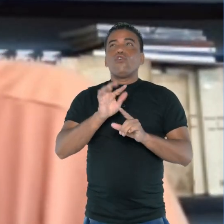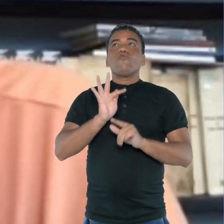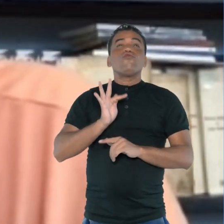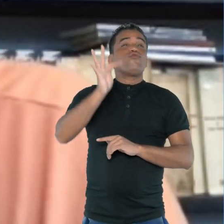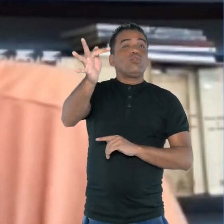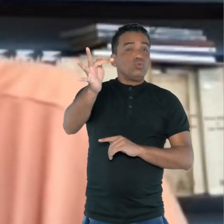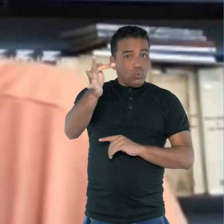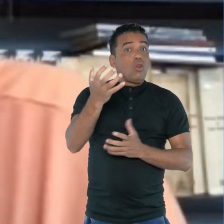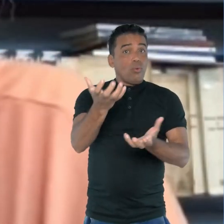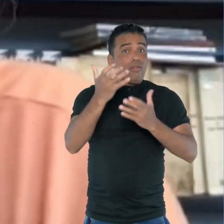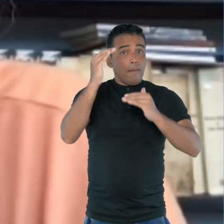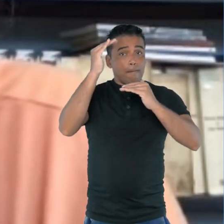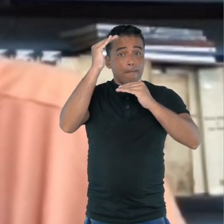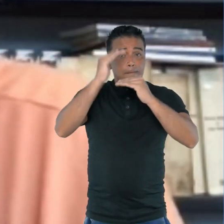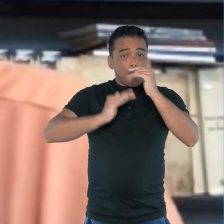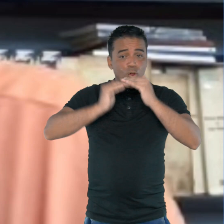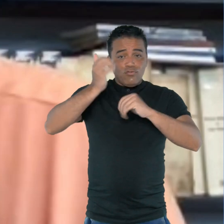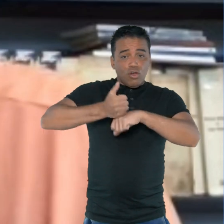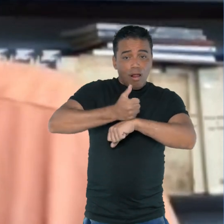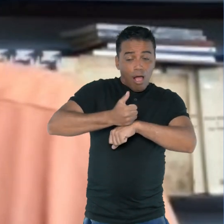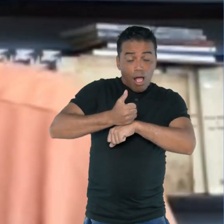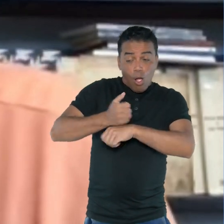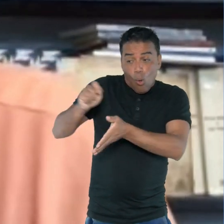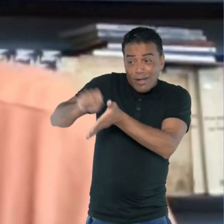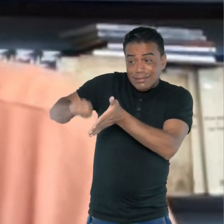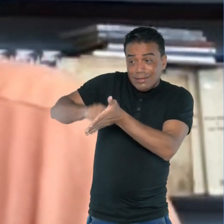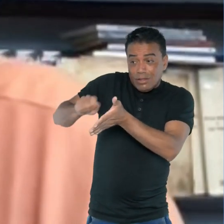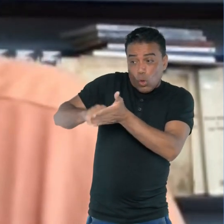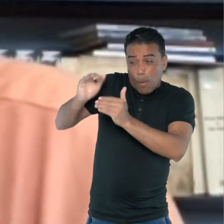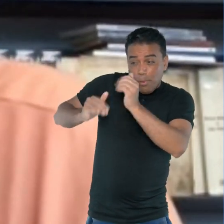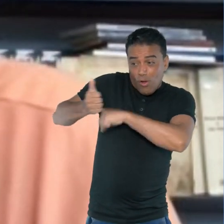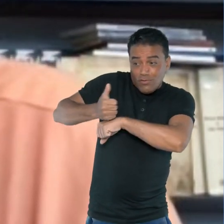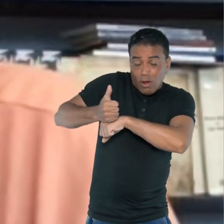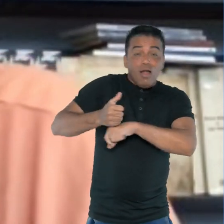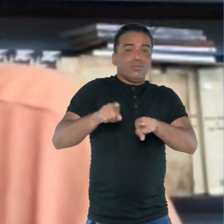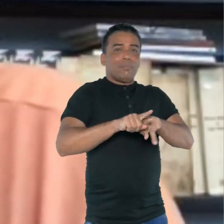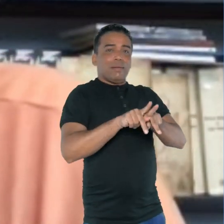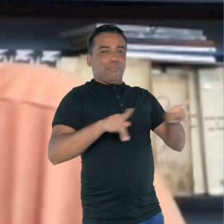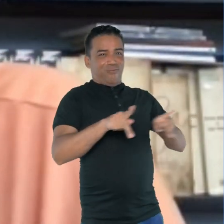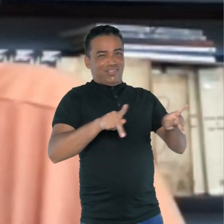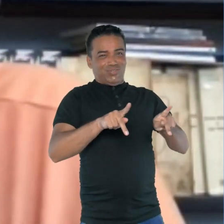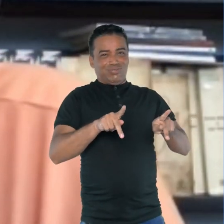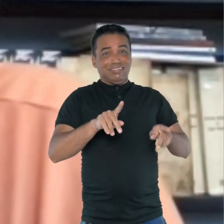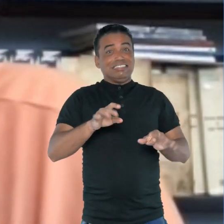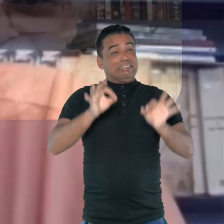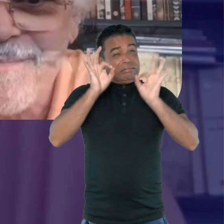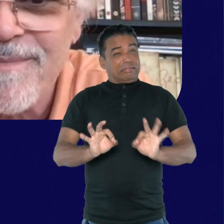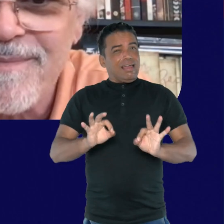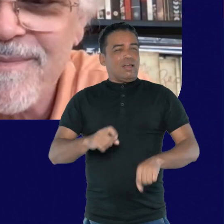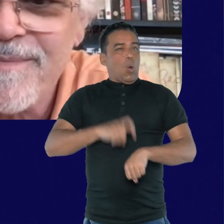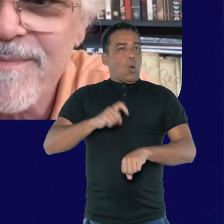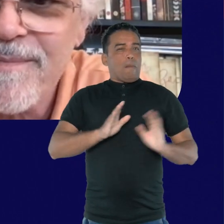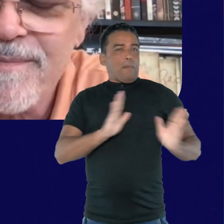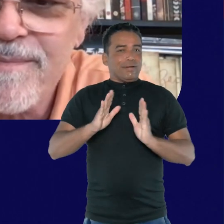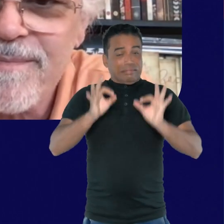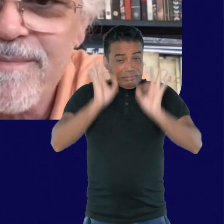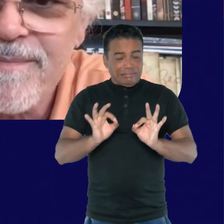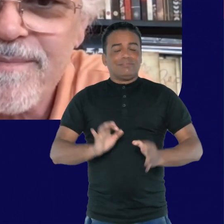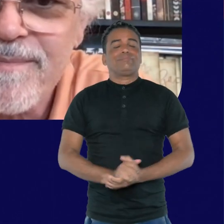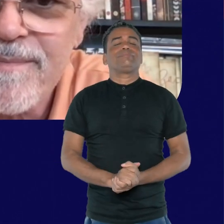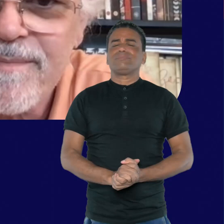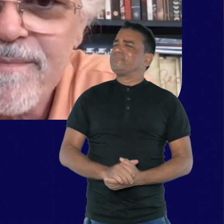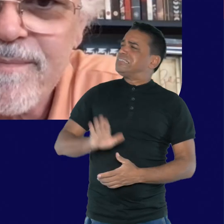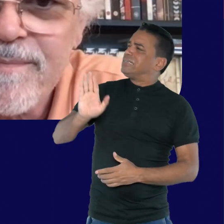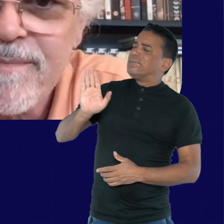ser escritor e professor exatamente nessa ordem. Ô, Hauer, e